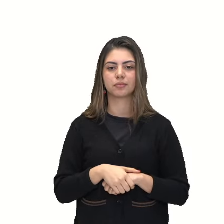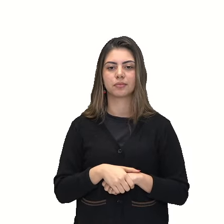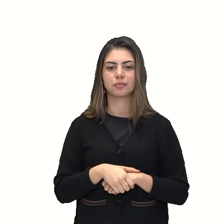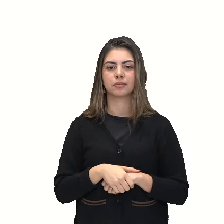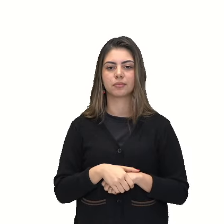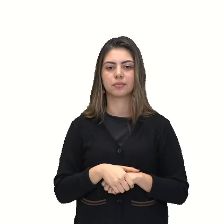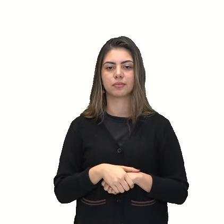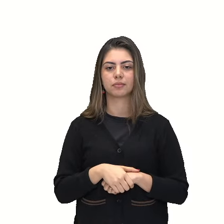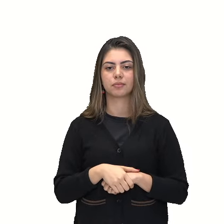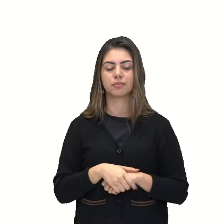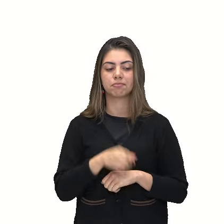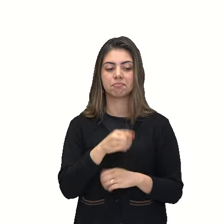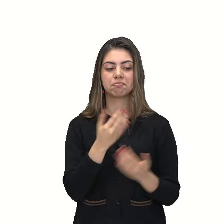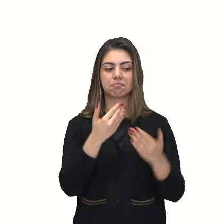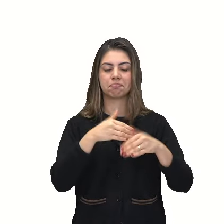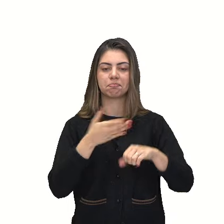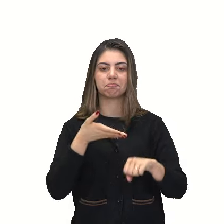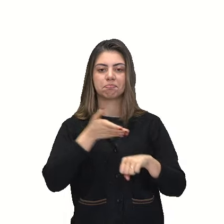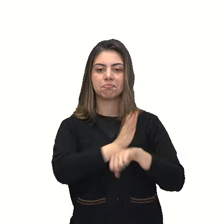Passou na prova.